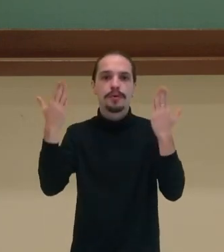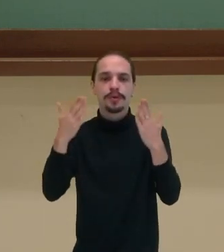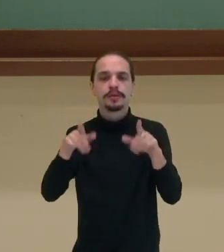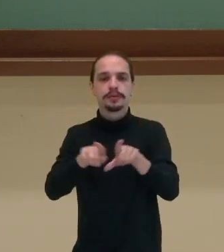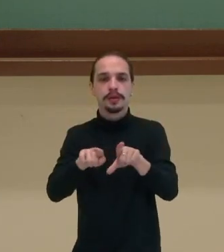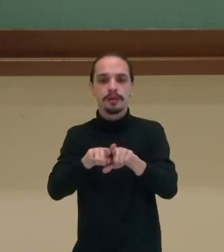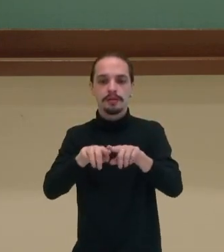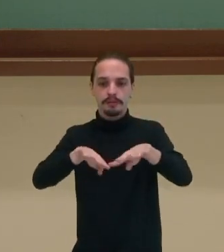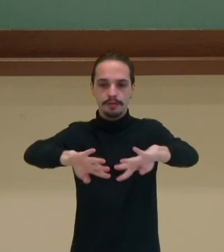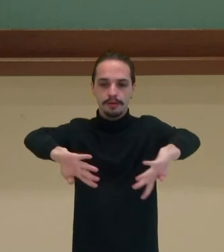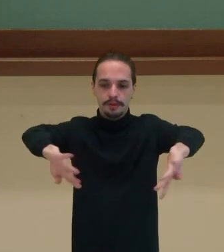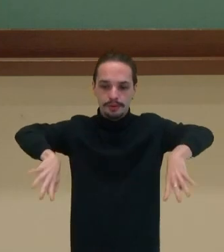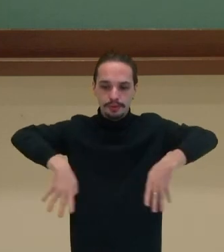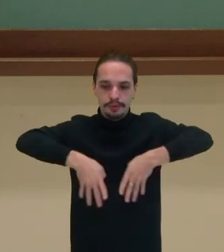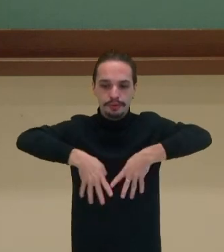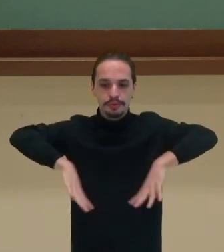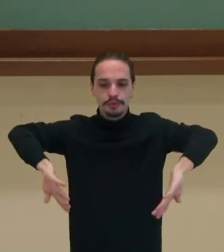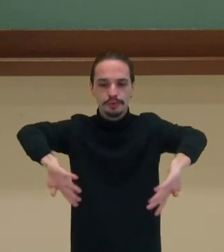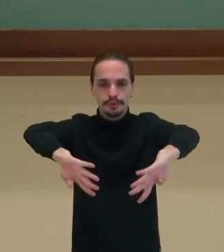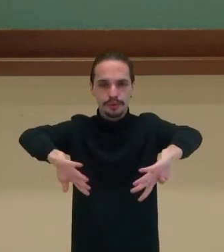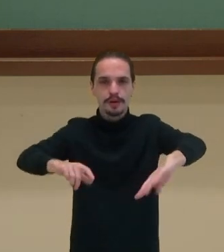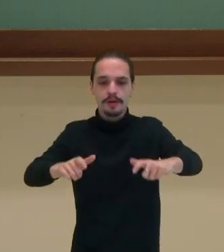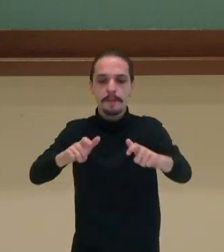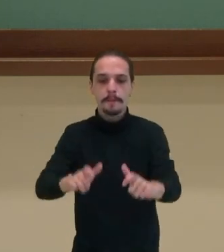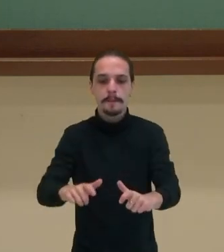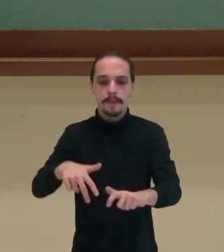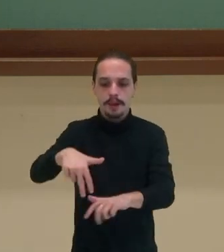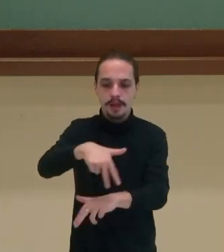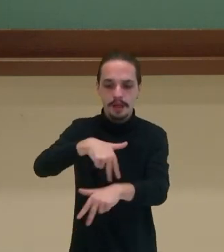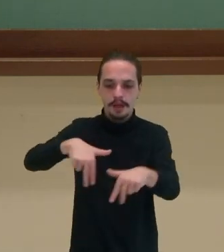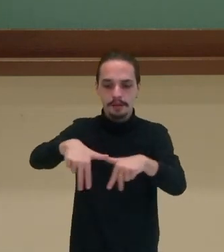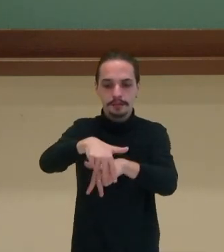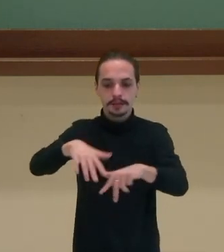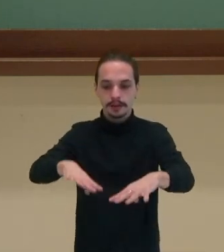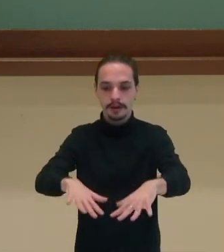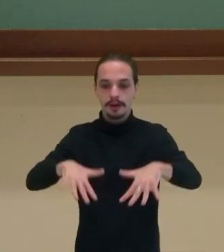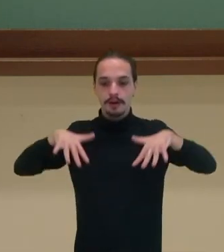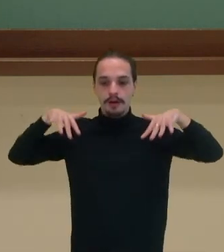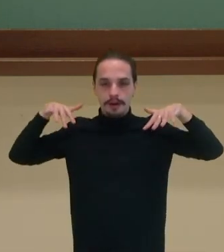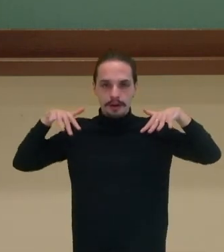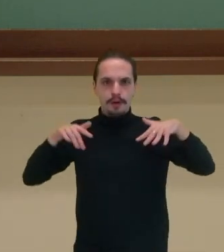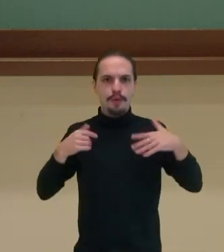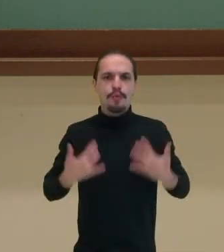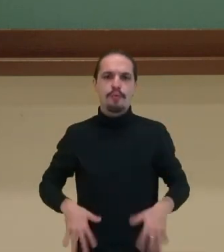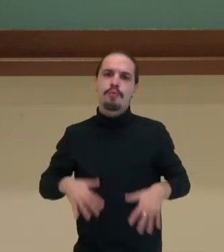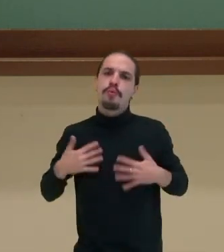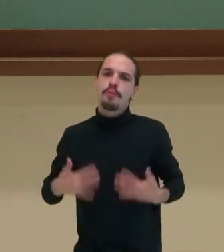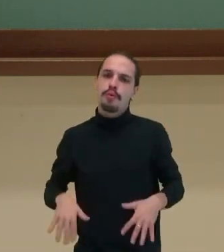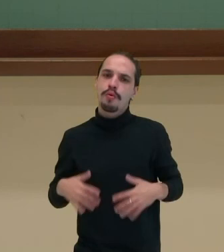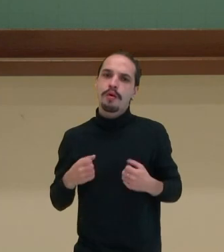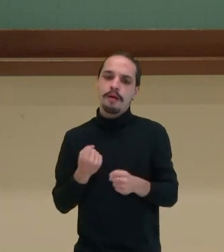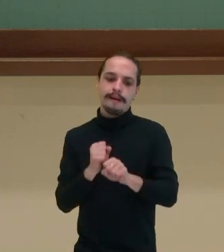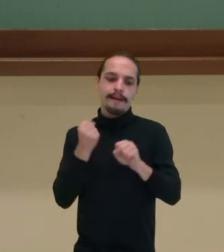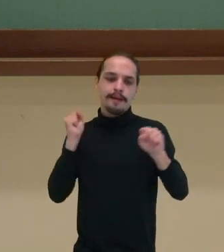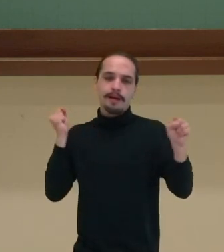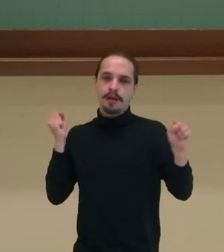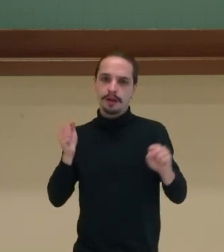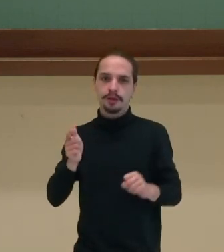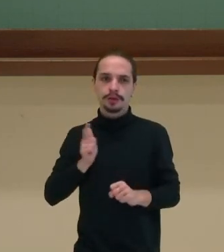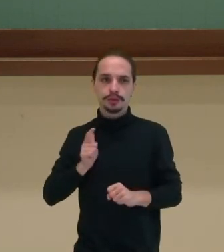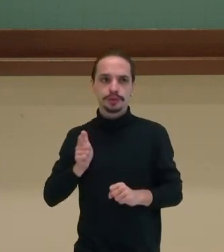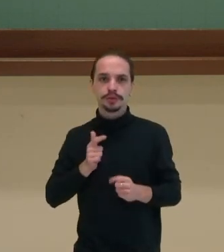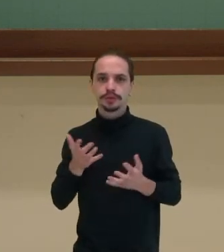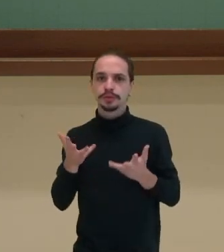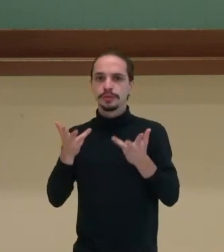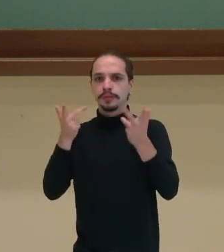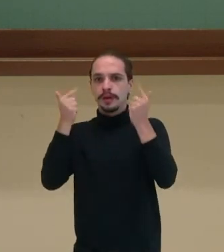e o palco ficava ali, né, centralizado. Um espaço muito grandioso, né? Propunha um espaço muito